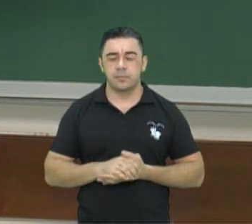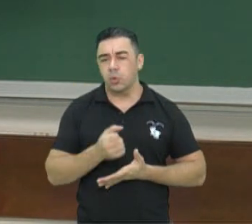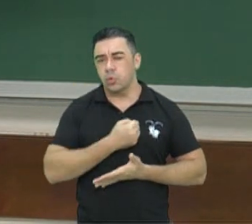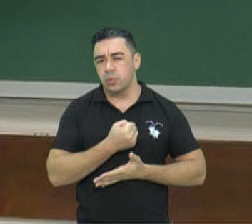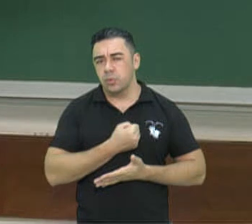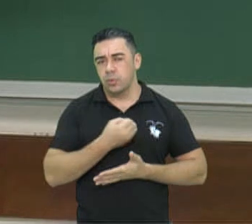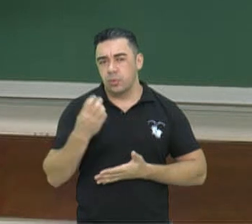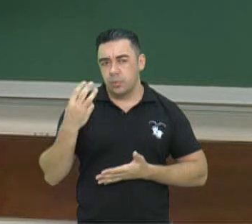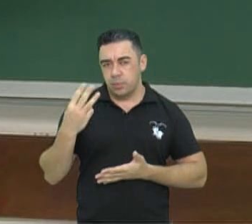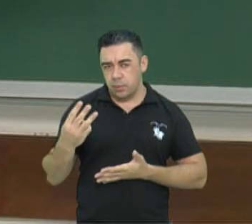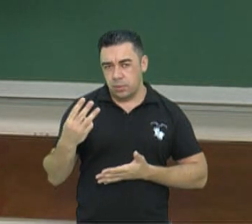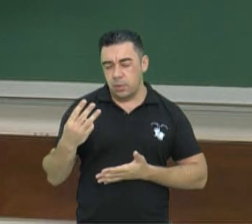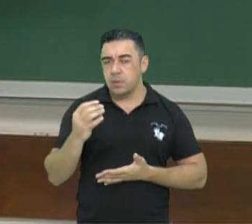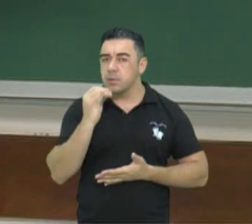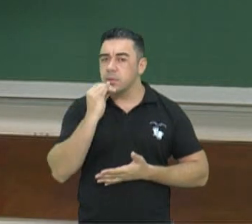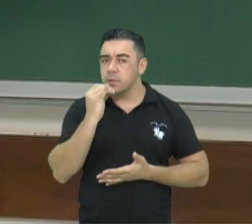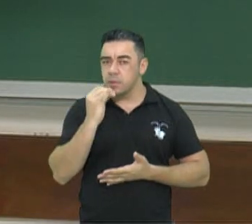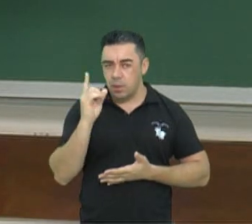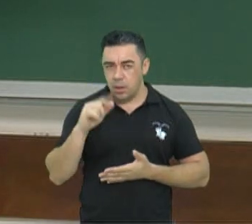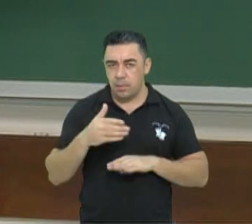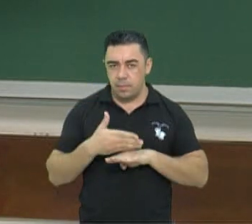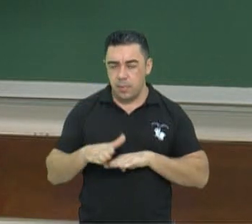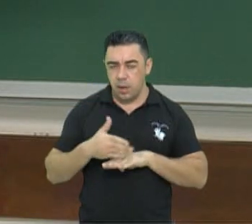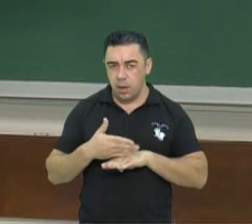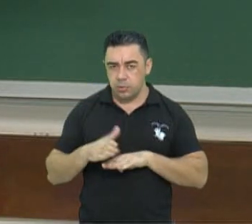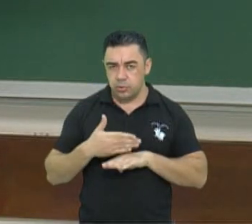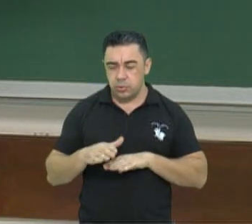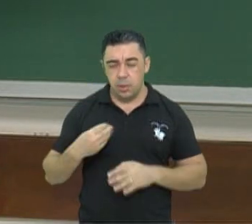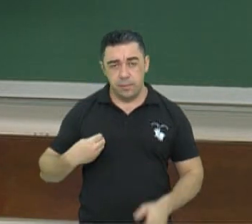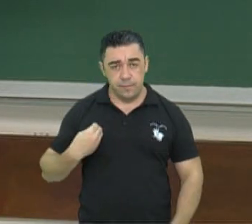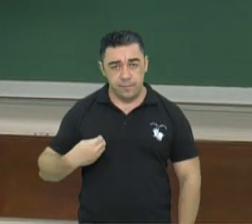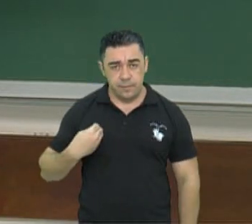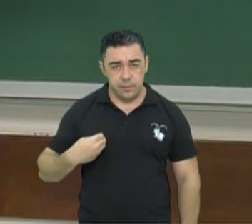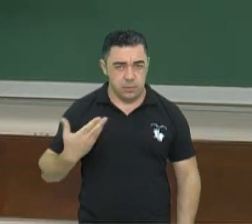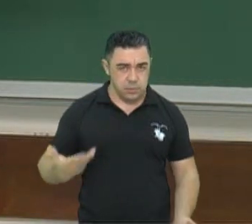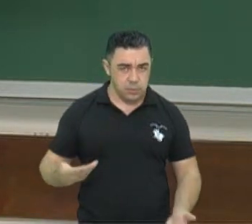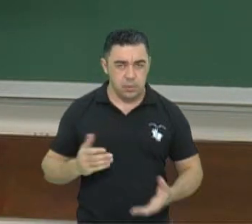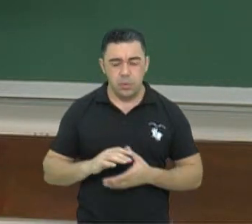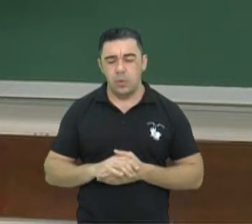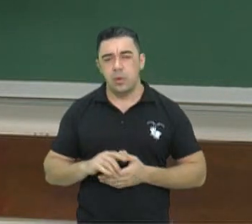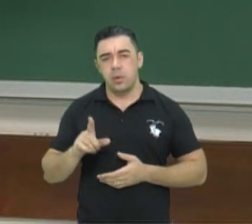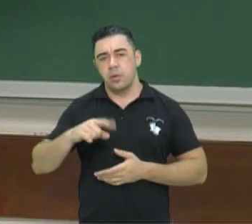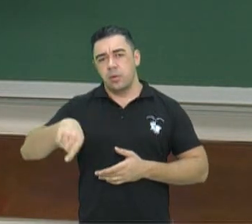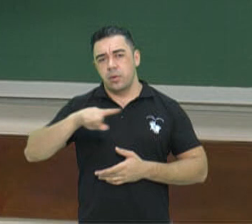Agora nós vamos pegar um exemplo prático, um exercício prático que vai